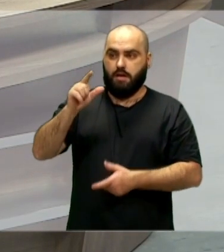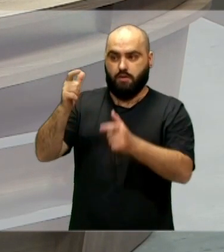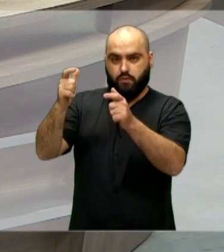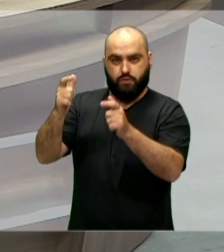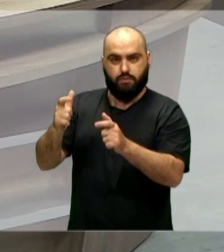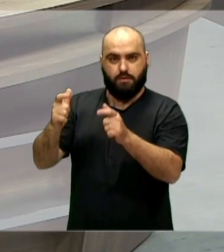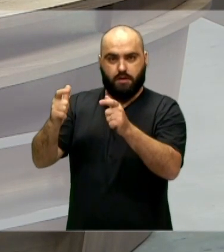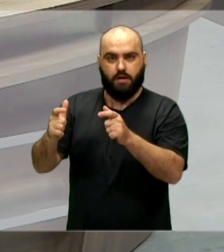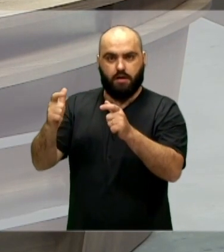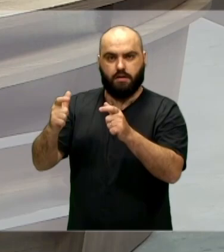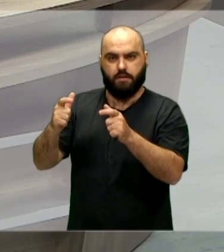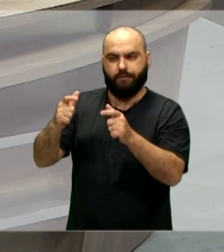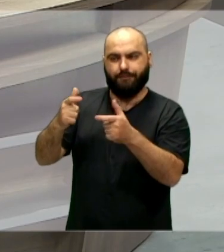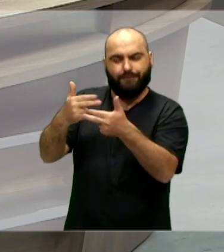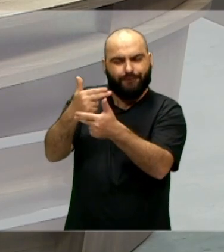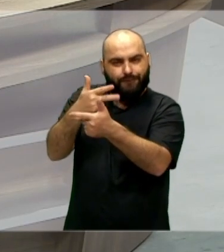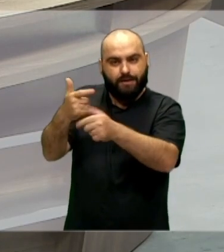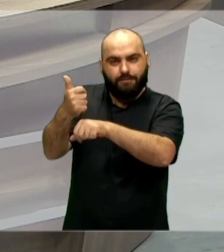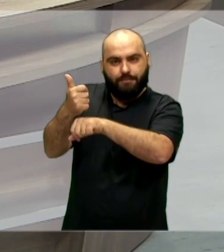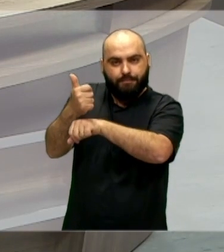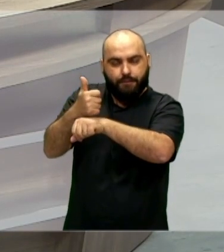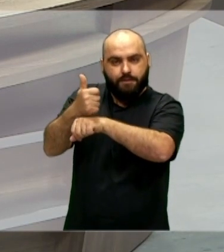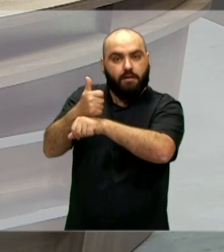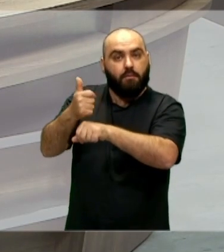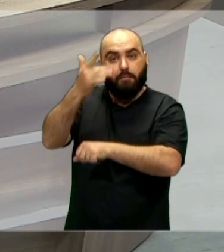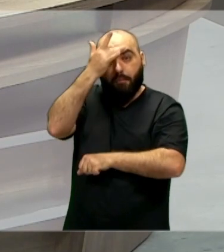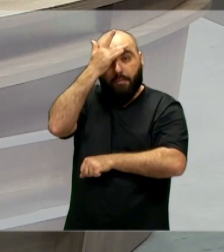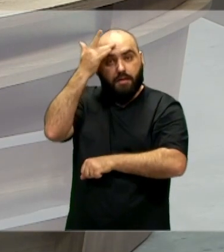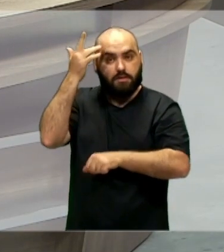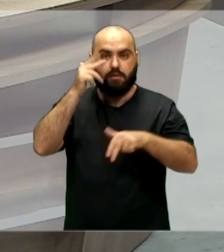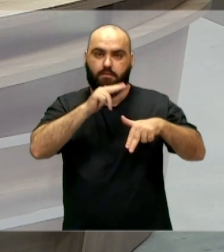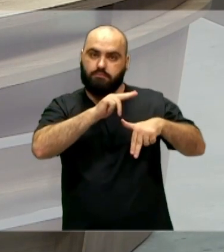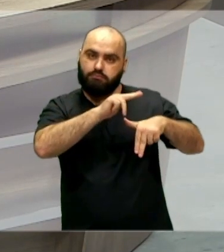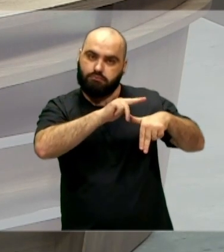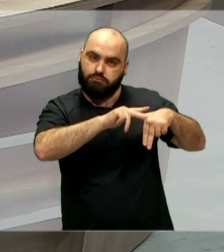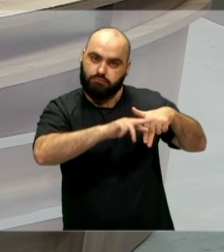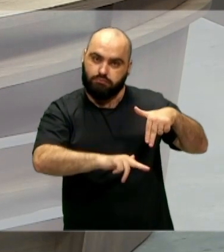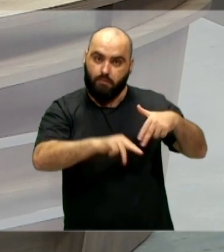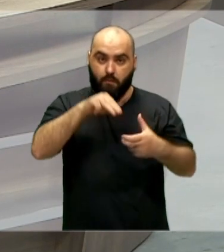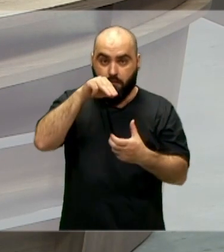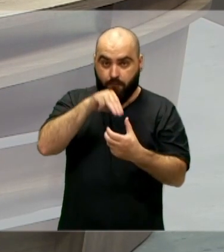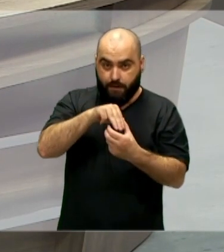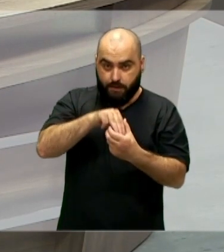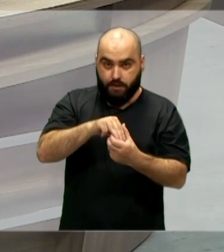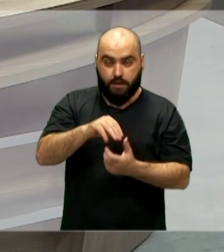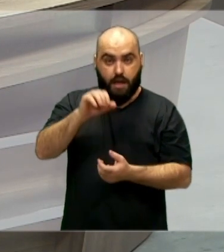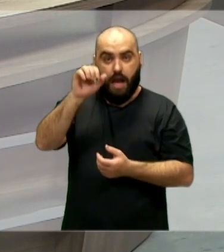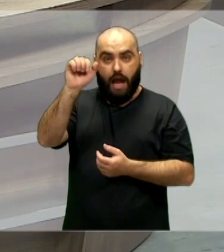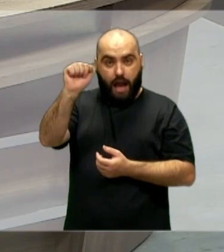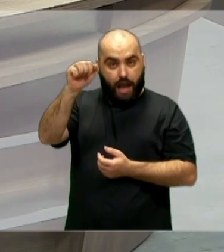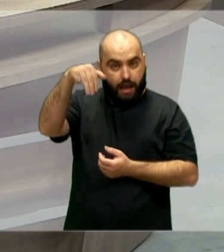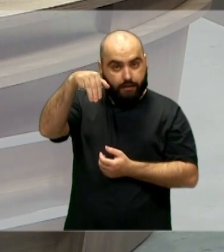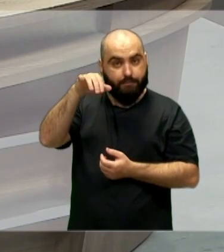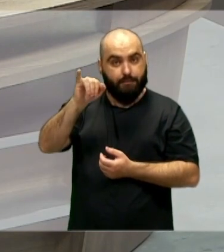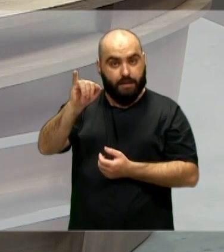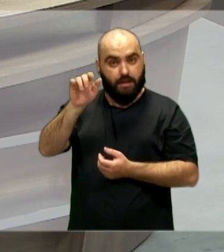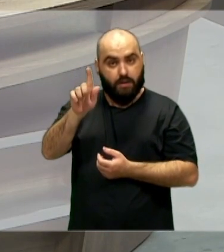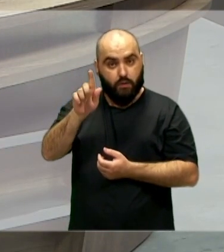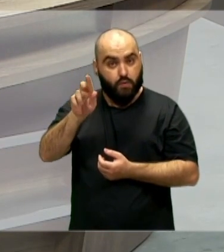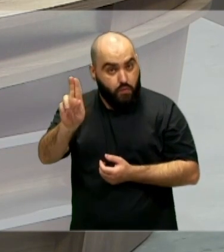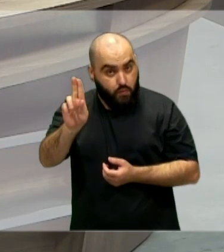Ambulatório Multiprofissional de Identidade de Gênero da Univale, Amigo, com U no final, de